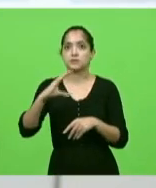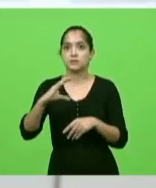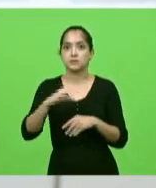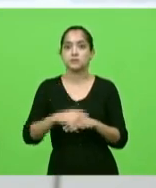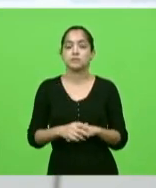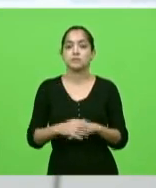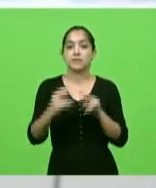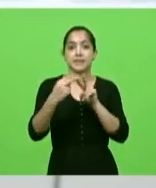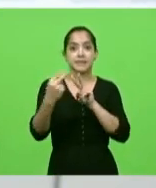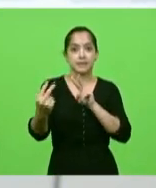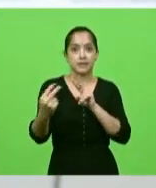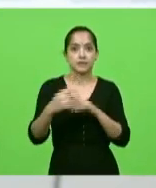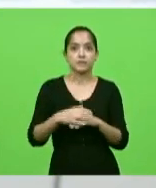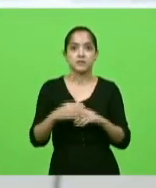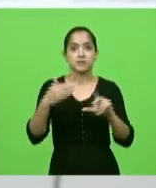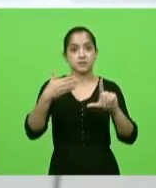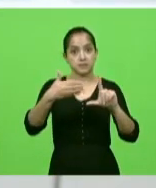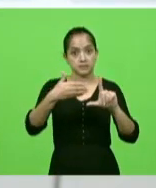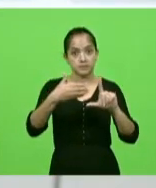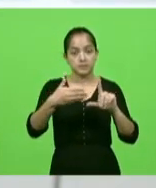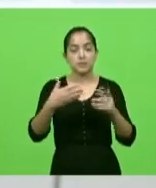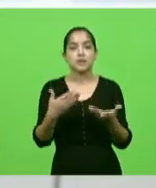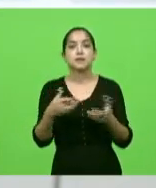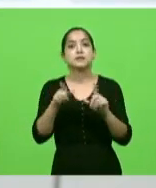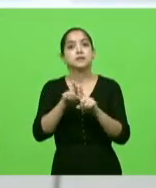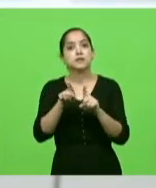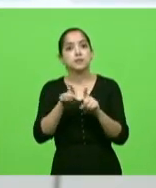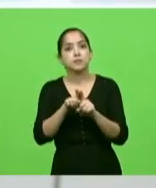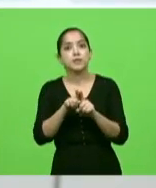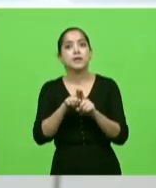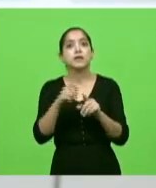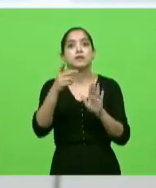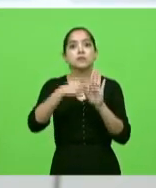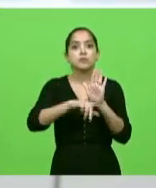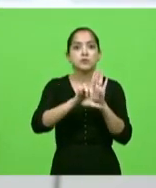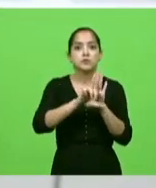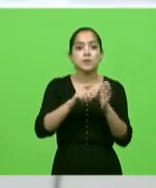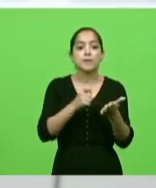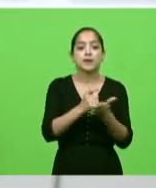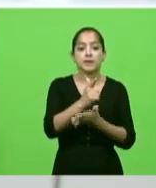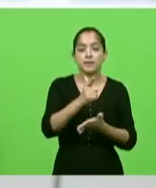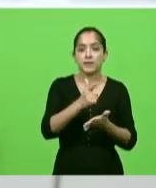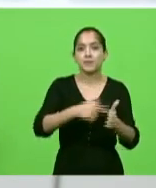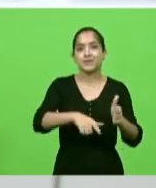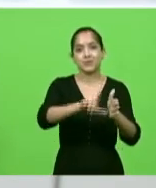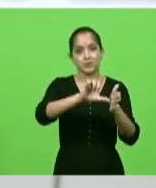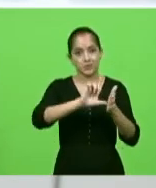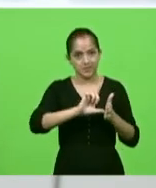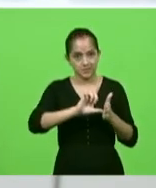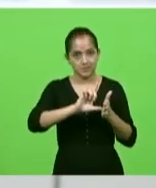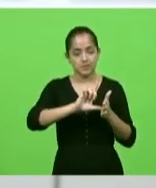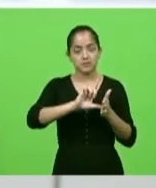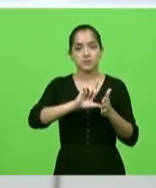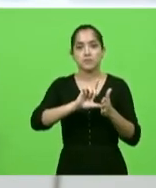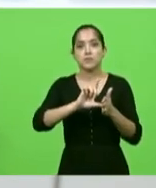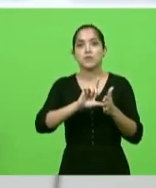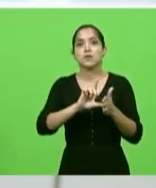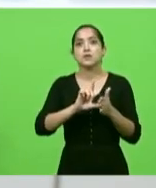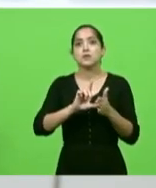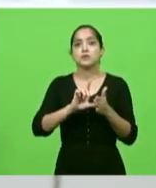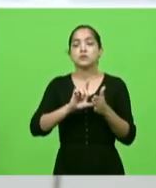slides da edição de projeto de lei para pagamento antecipado contemporânea